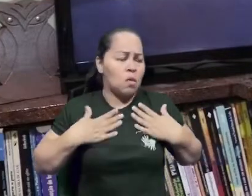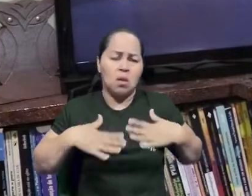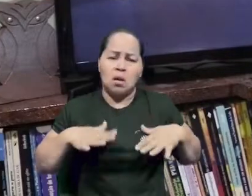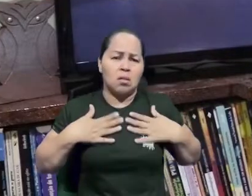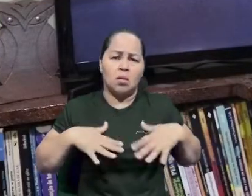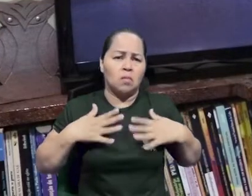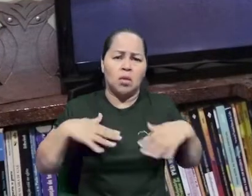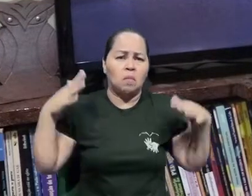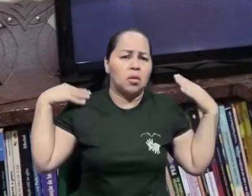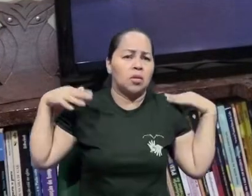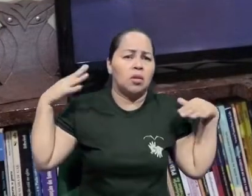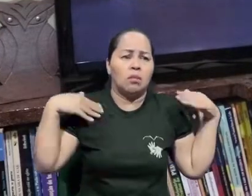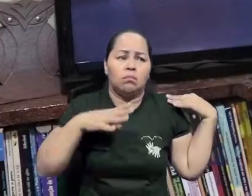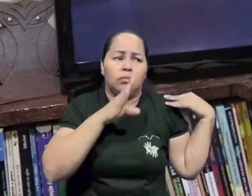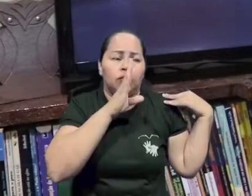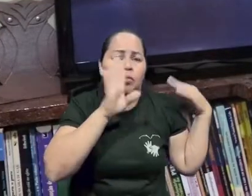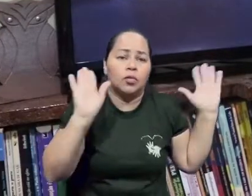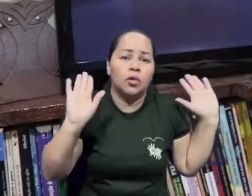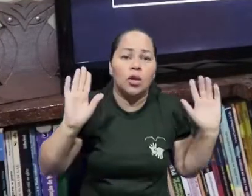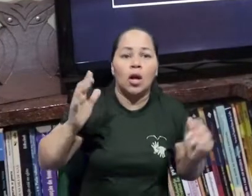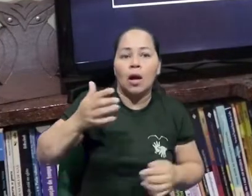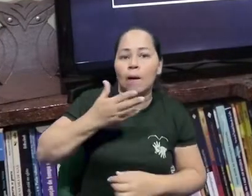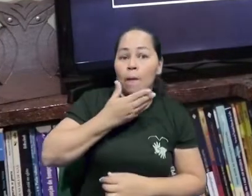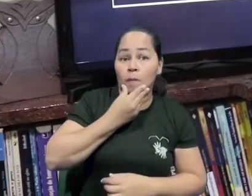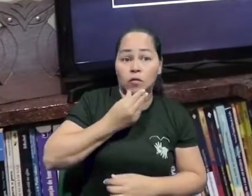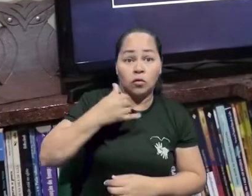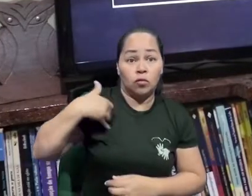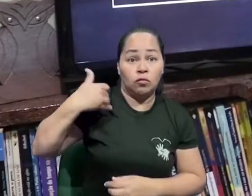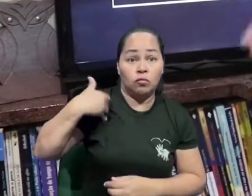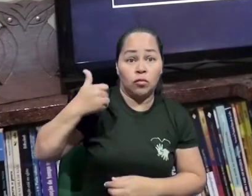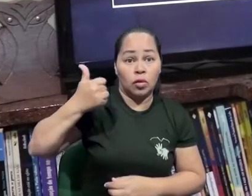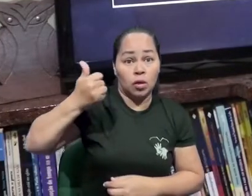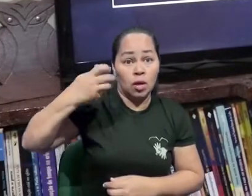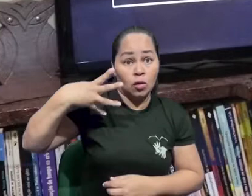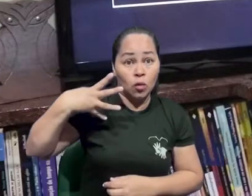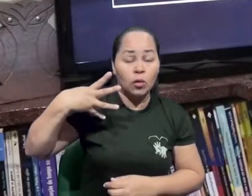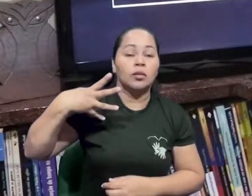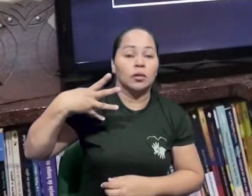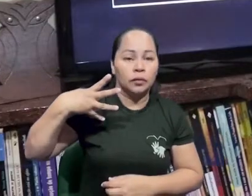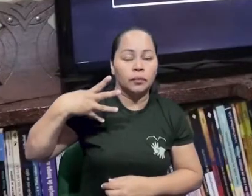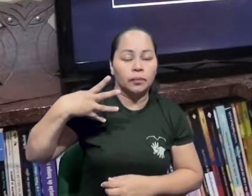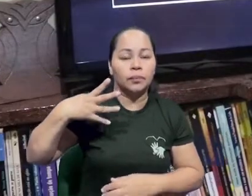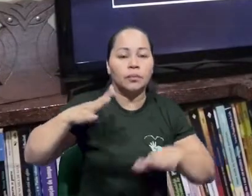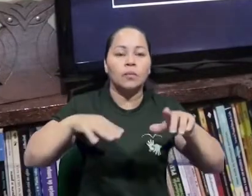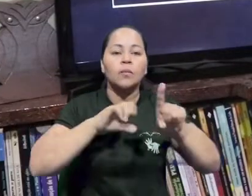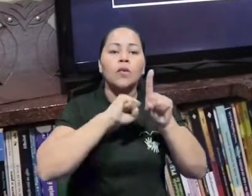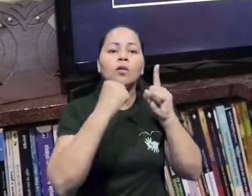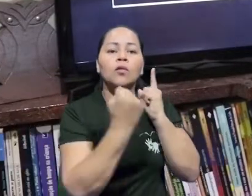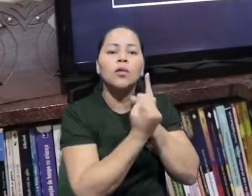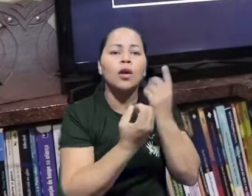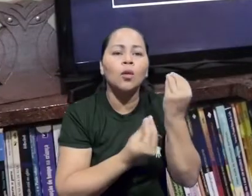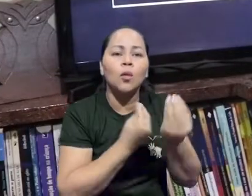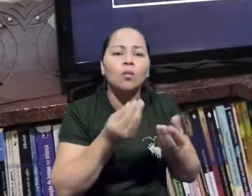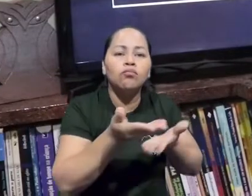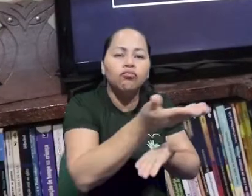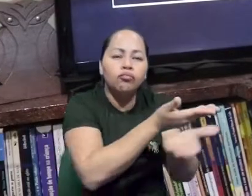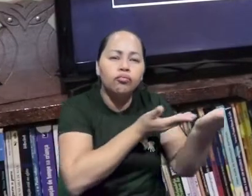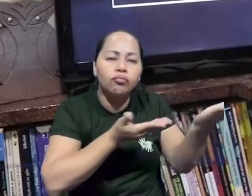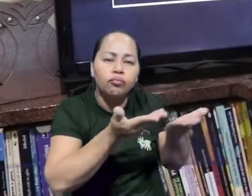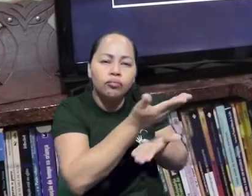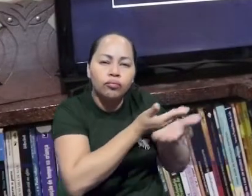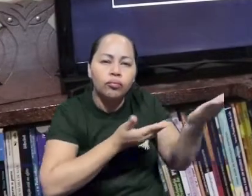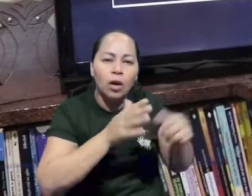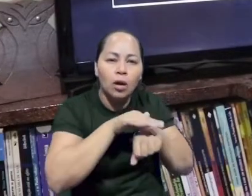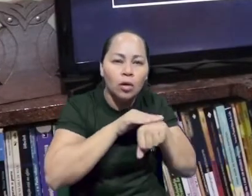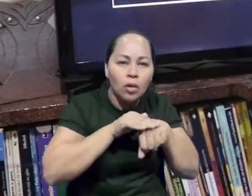nenhuma ocorrência. Ele se comunica, tá? É um aluno de 14 anos. Relacionamento com o grupo social, DI grave. Fulano